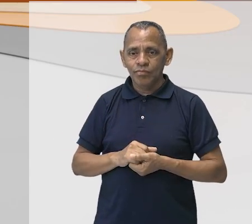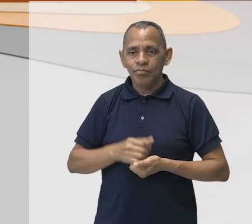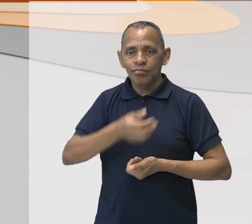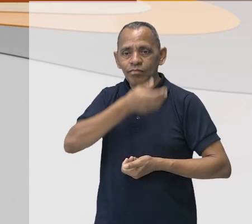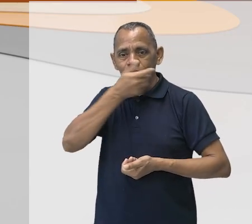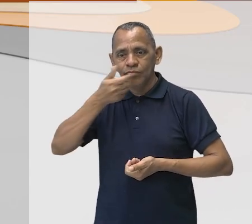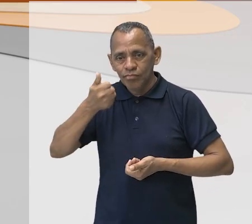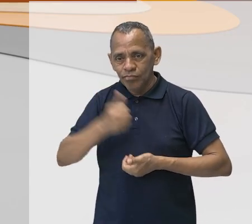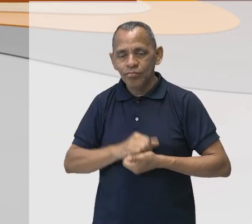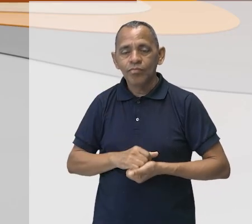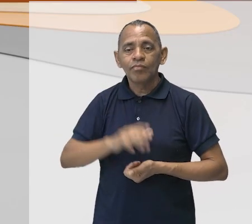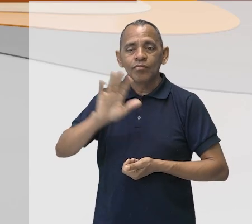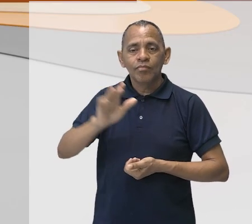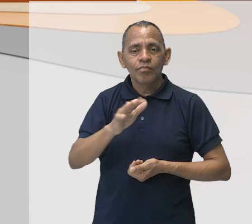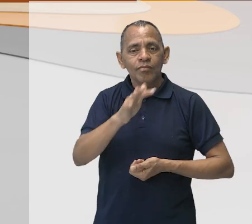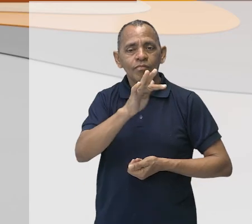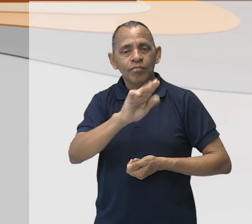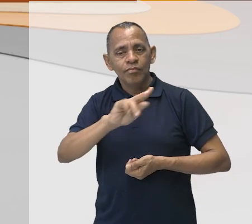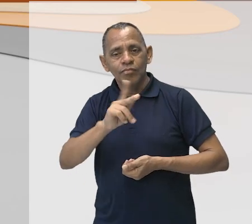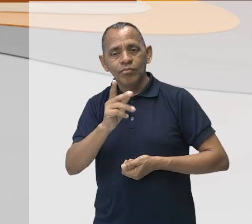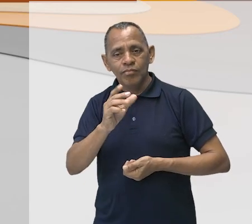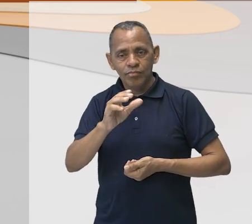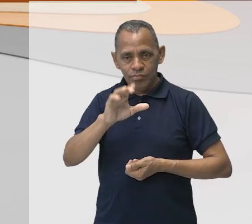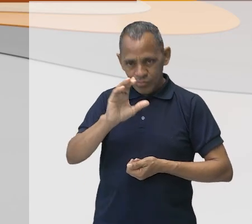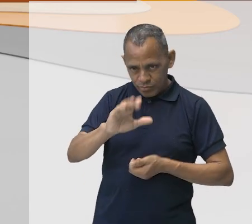venceu as eleições e assumiu em